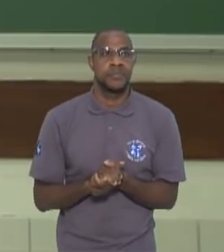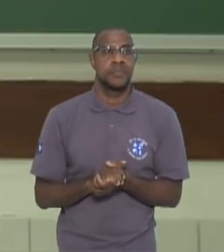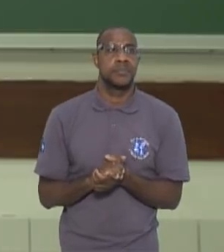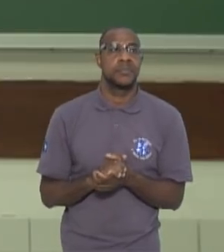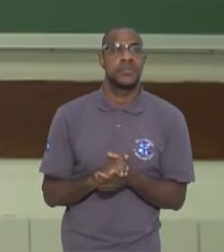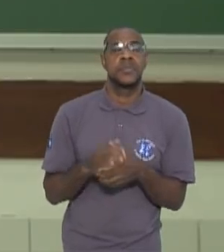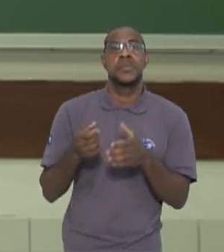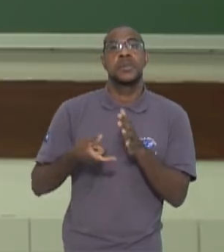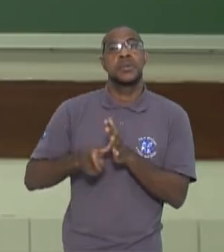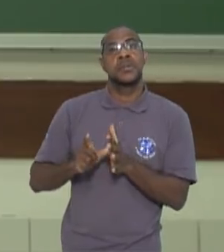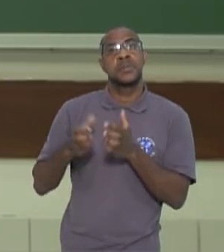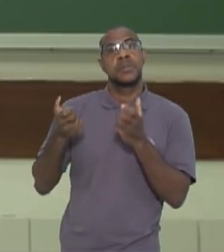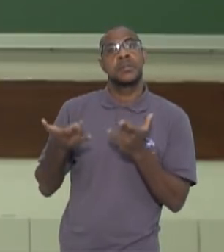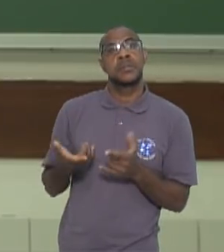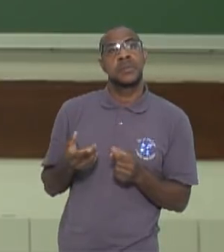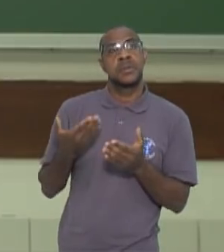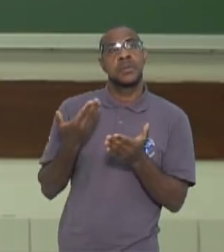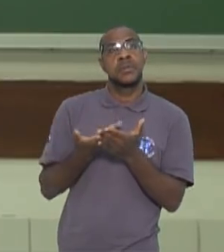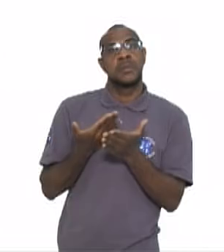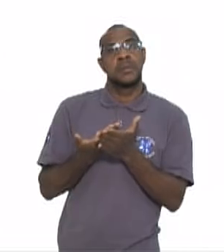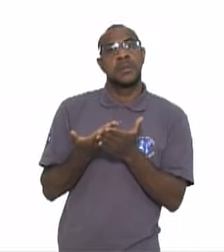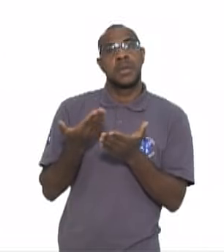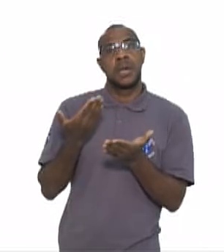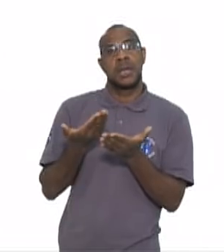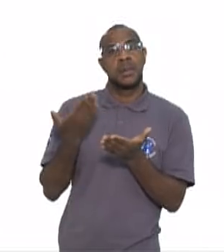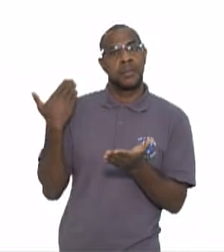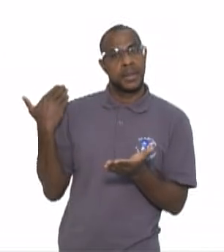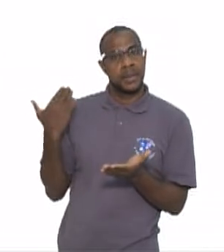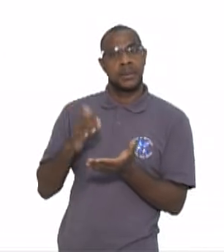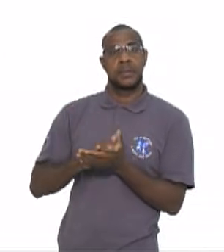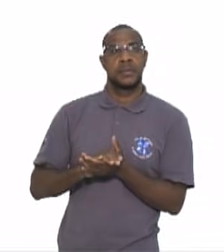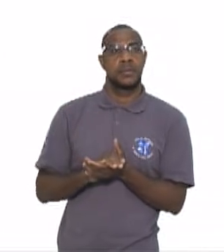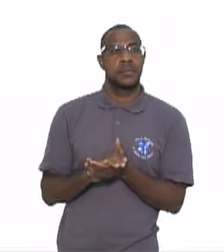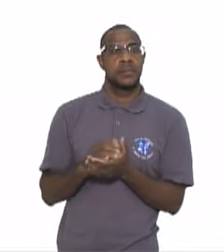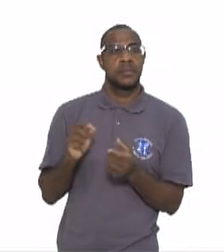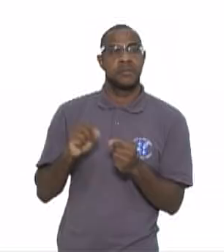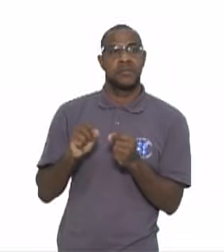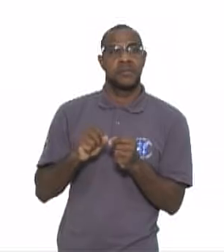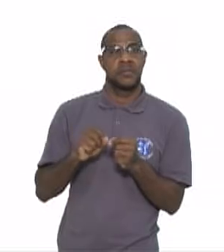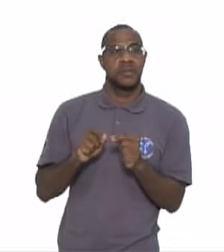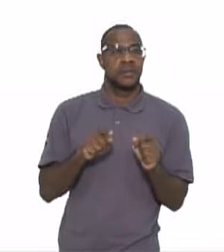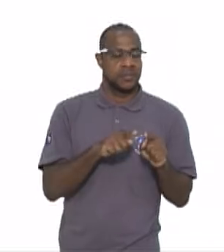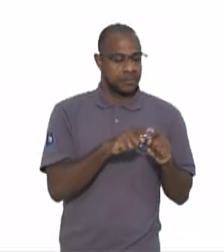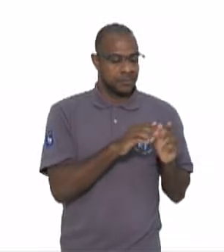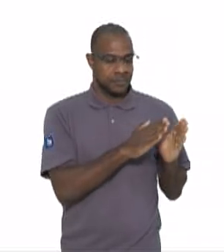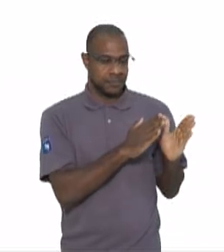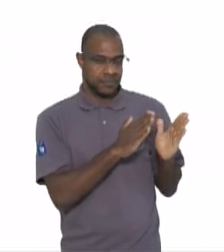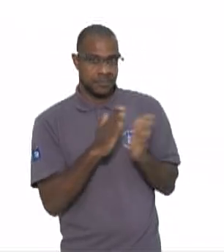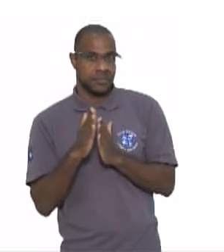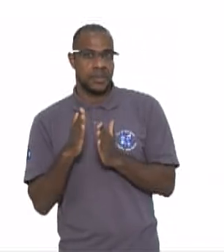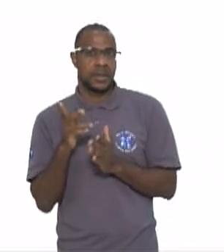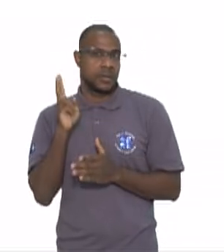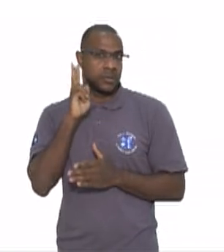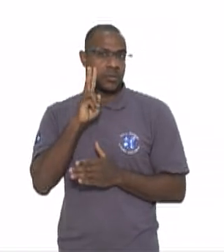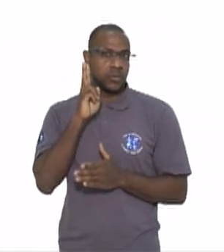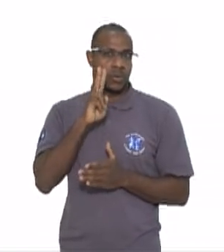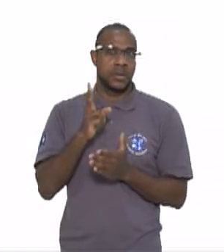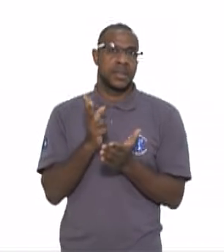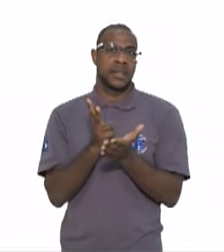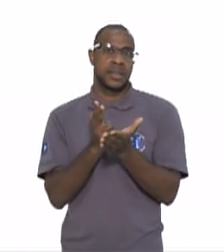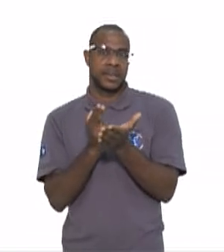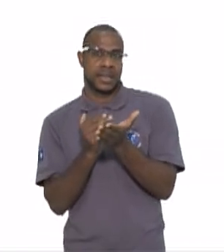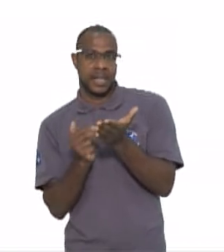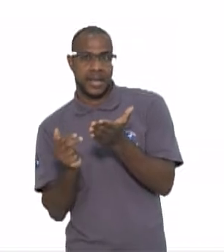Antes, vamos falar sobre a aula passada. Na aula passada, a gente mostrou uma linha do tempo, falou sobre a história da arte, a gente então falou um